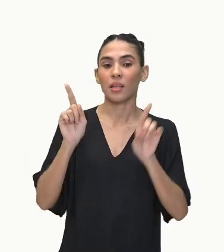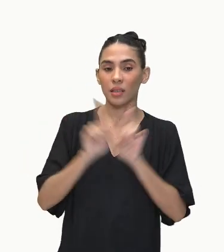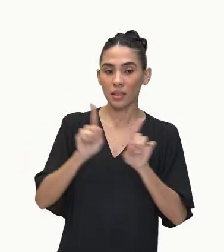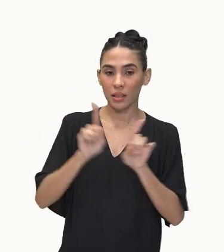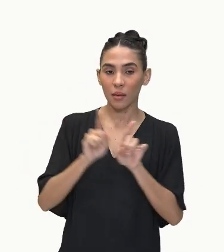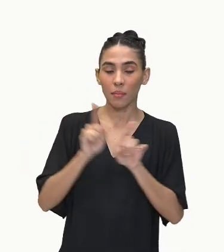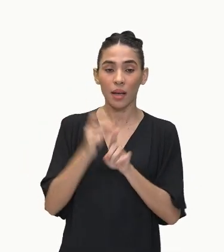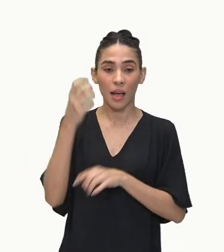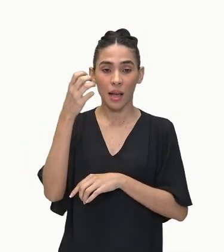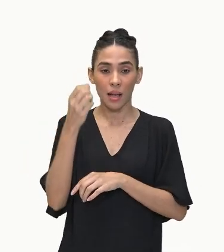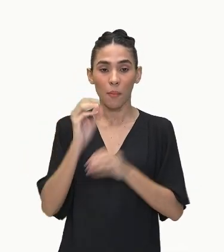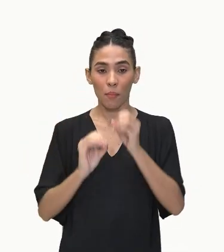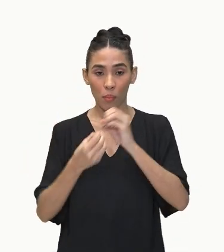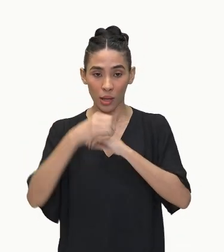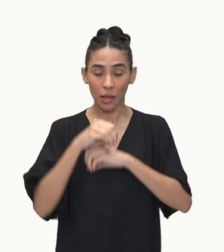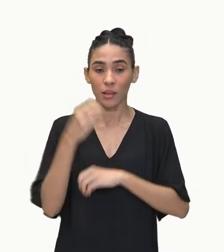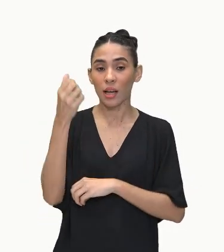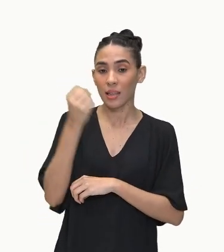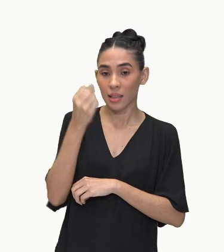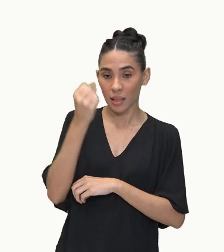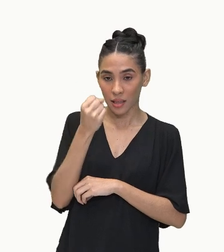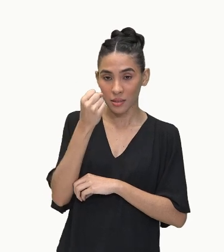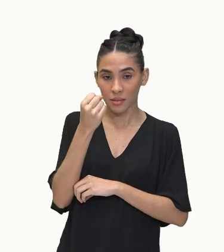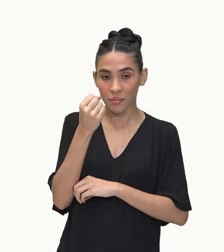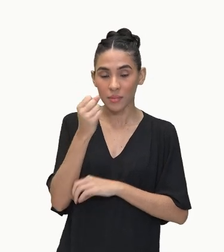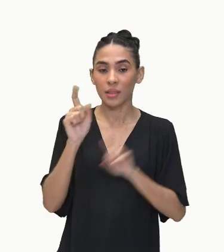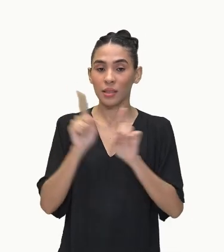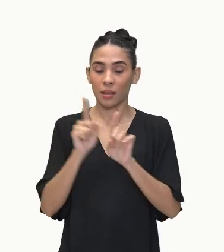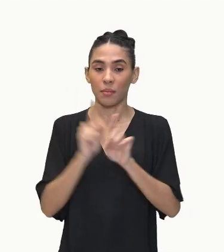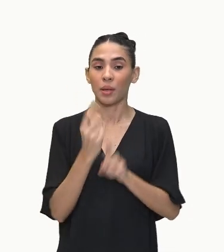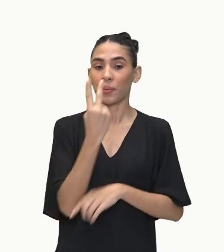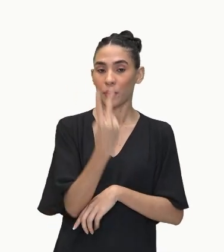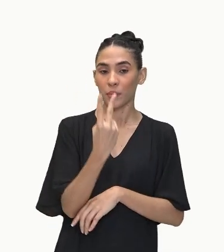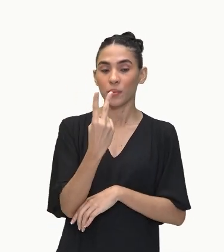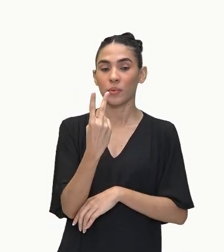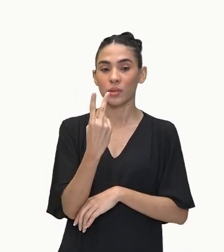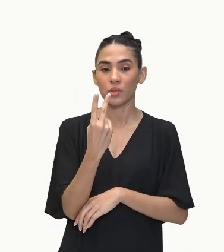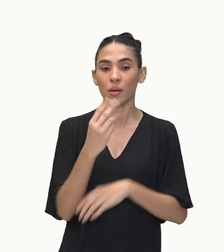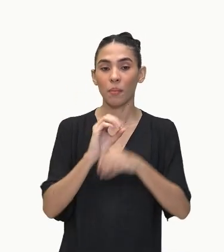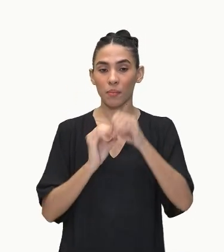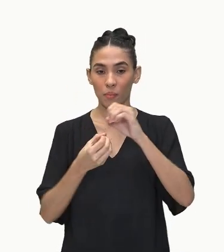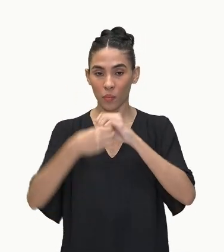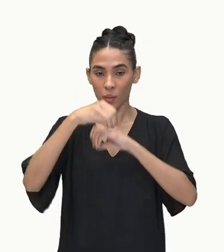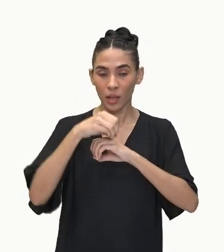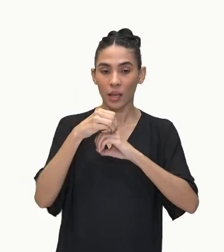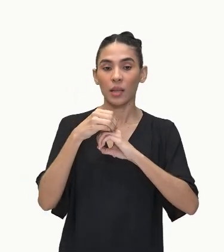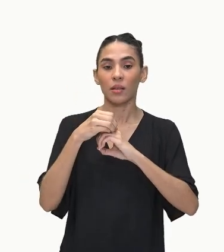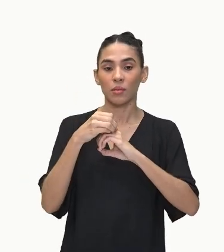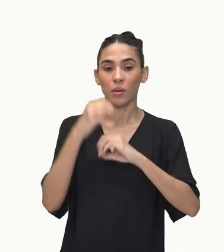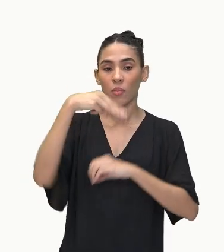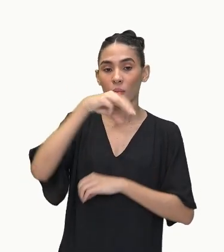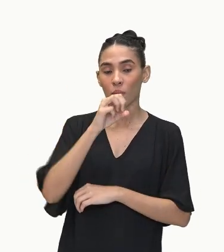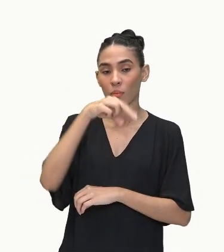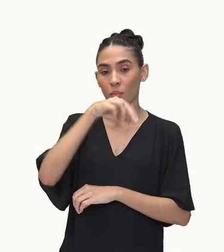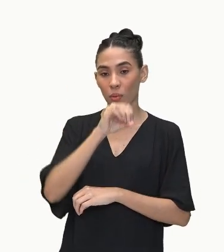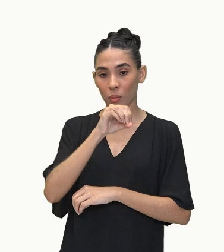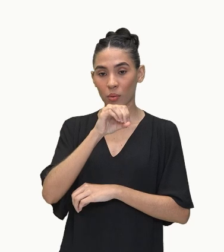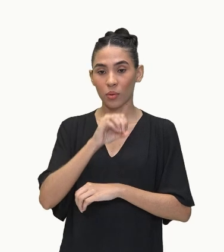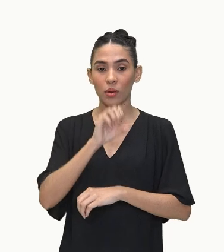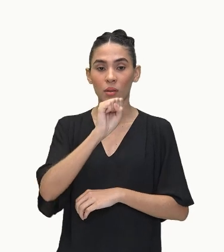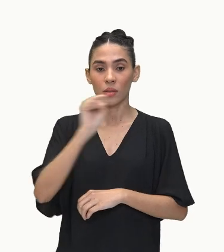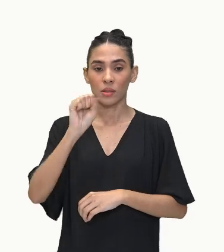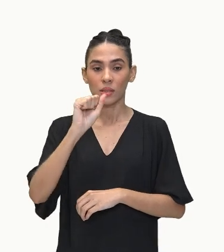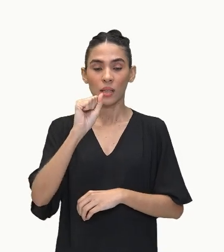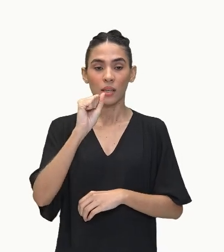de galactose, ou seja, também tem 2 moléculas de monossacarídeos. Vou tirar